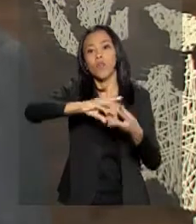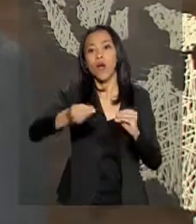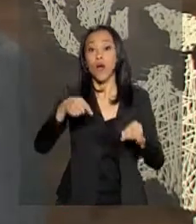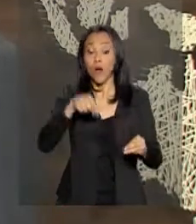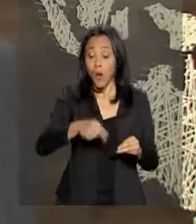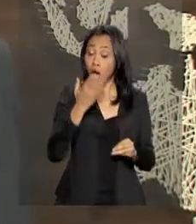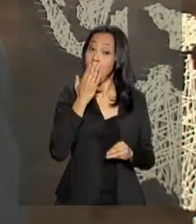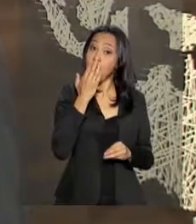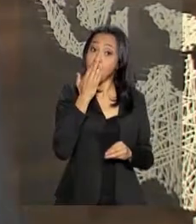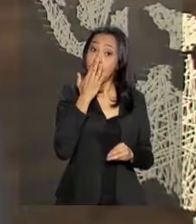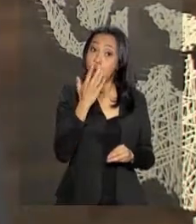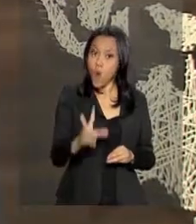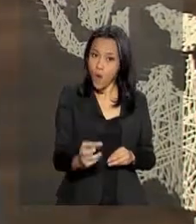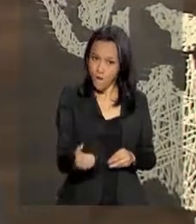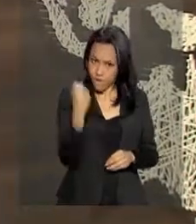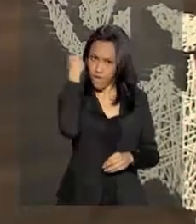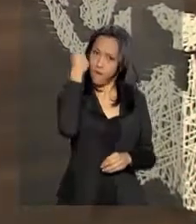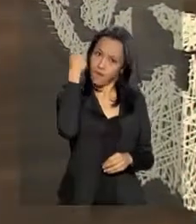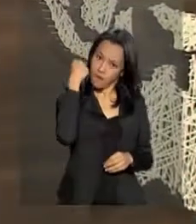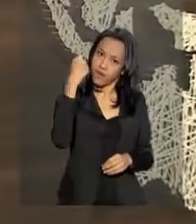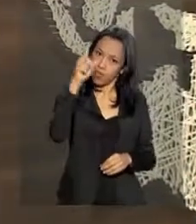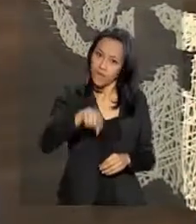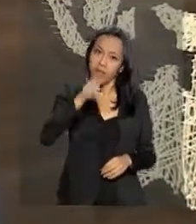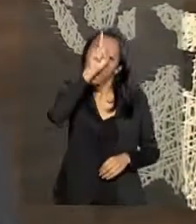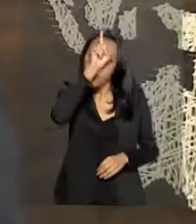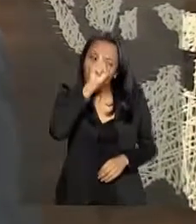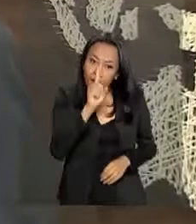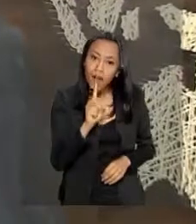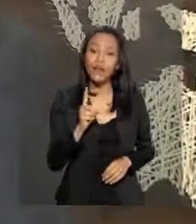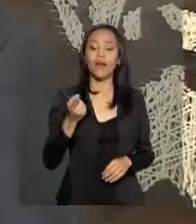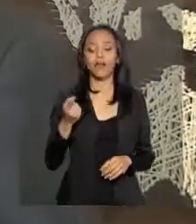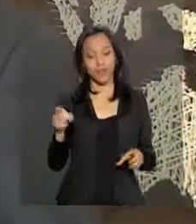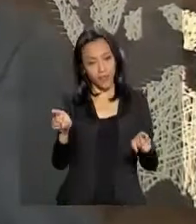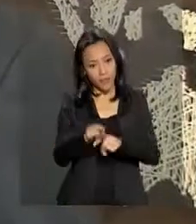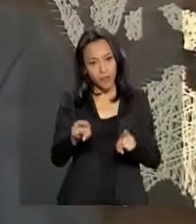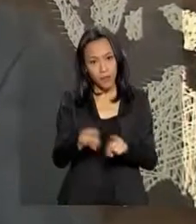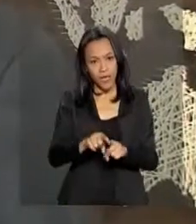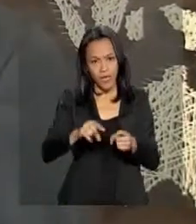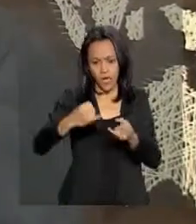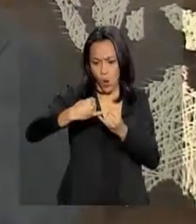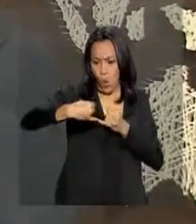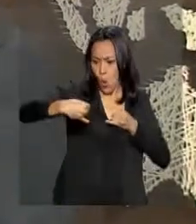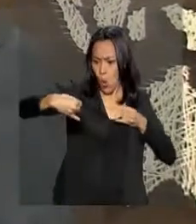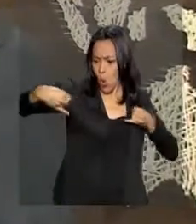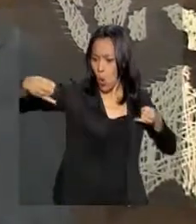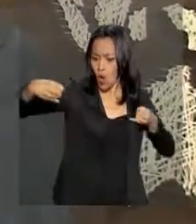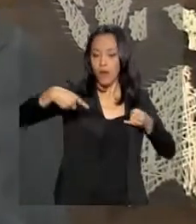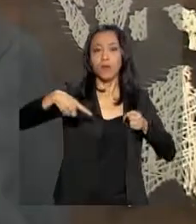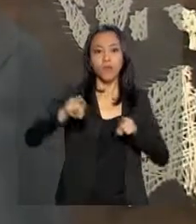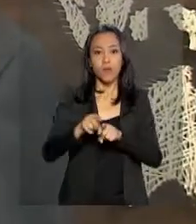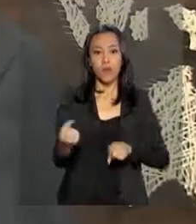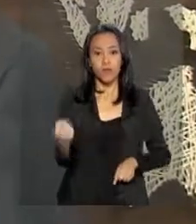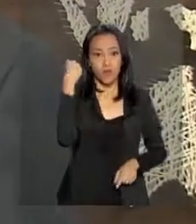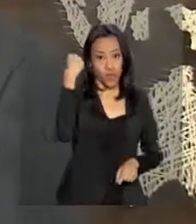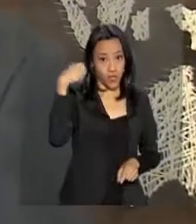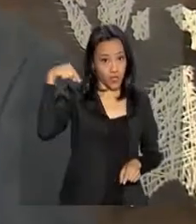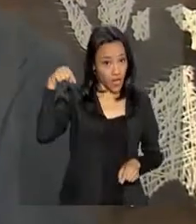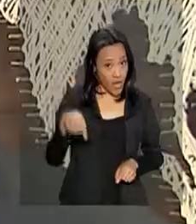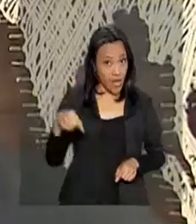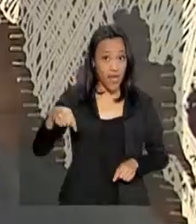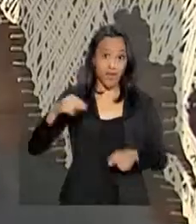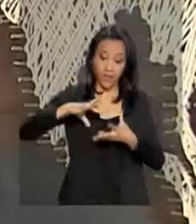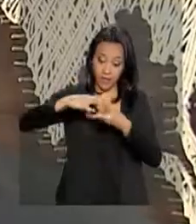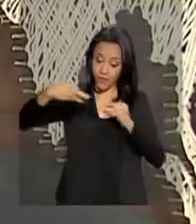mais acentuada, que é o que a gente chama de amarelado, e também uma fibra longa, porém resistente. Essa fibra ela é